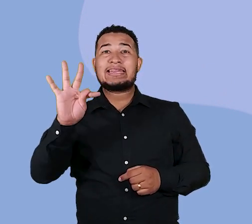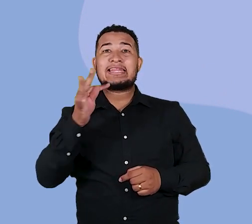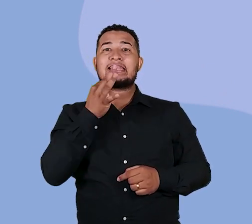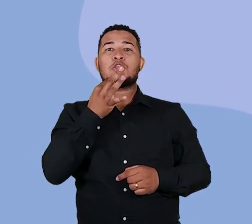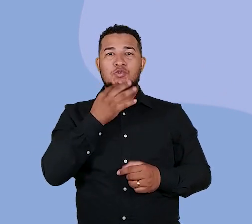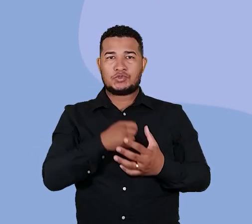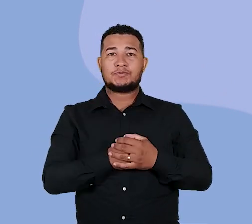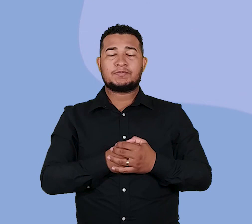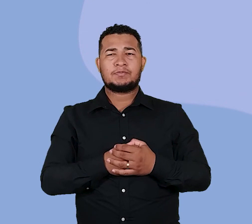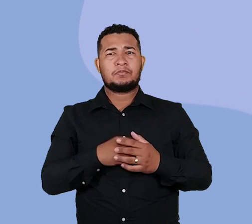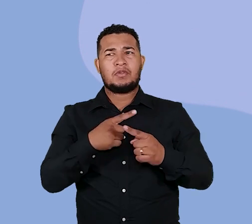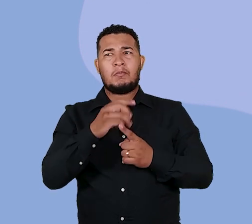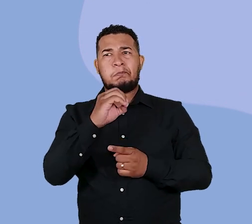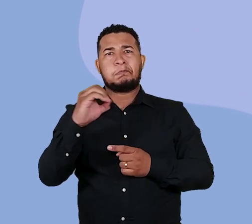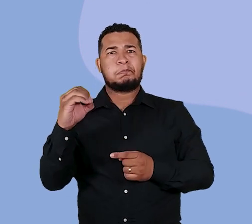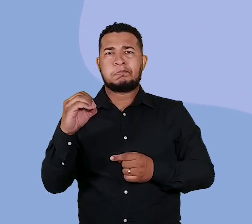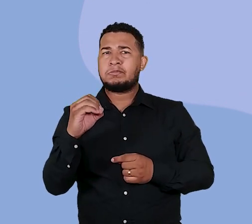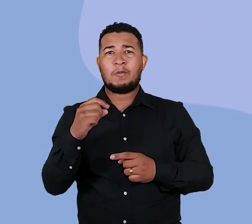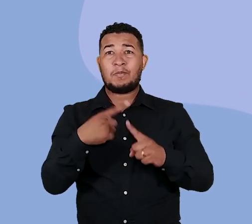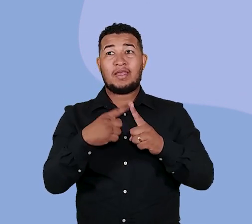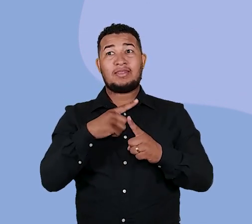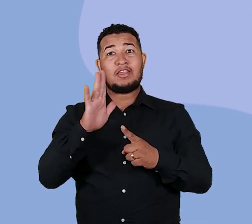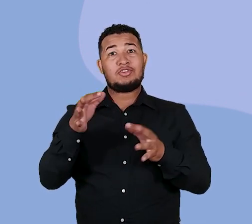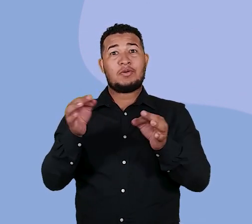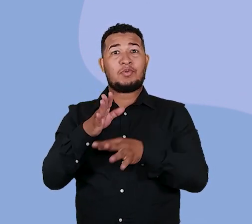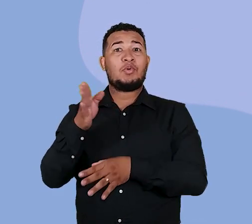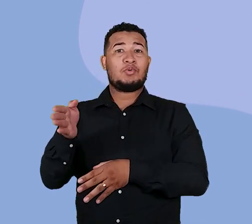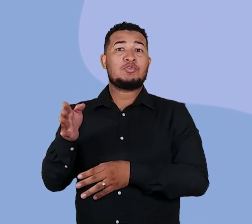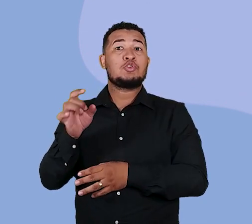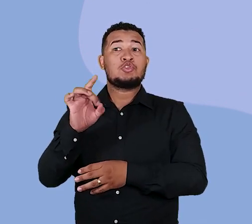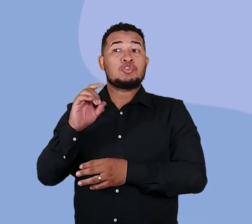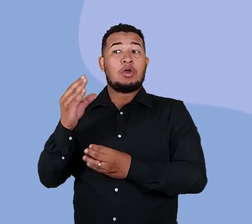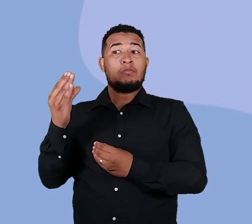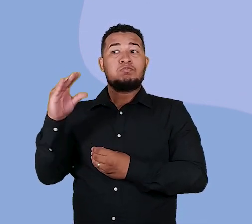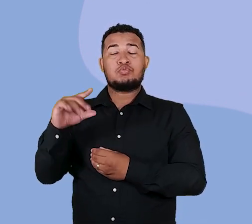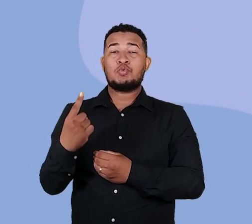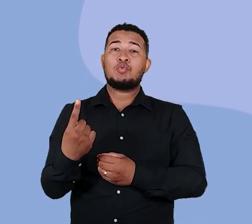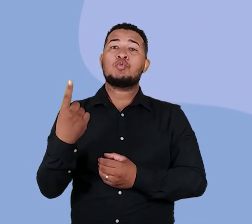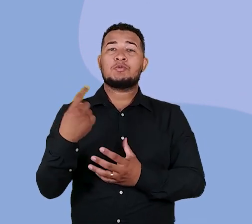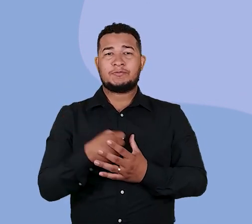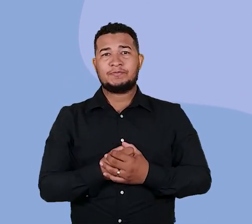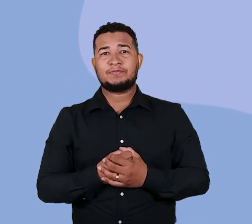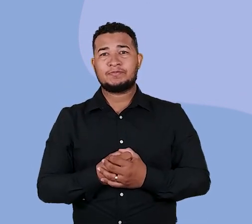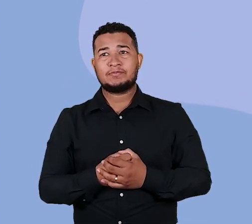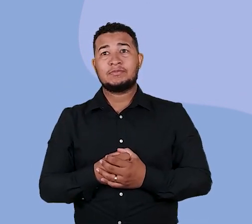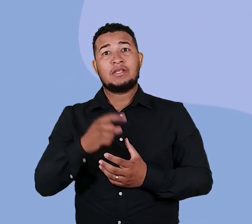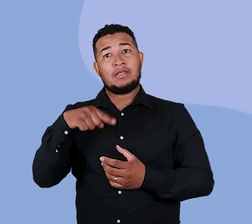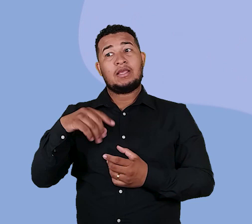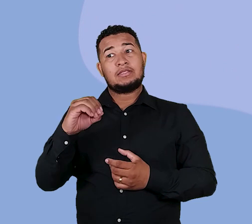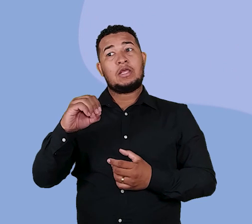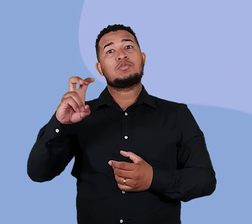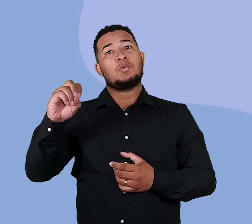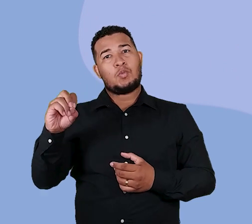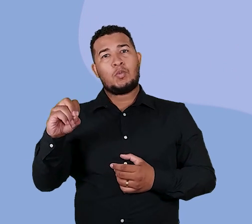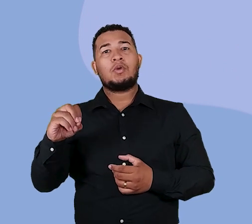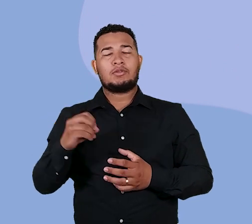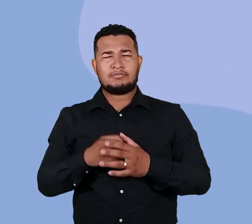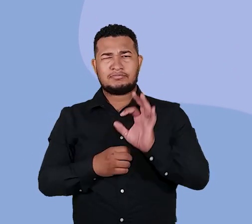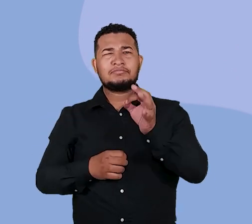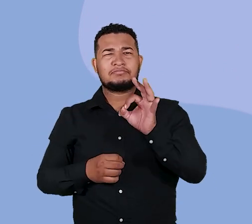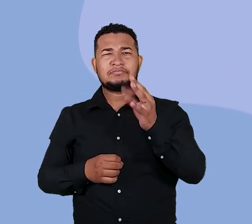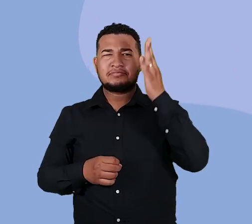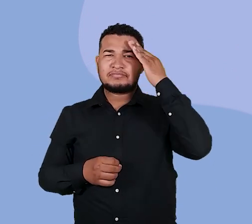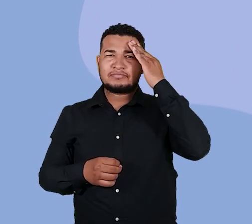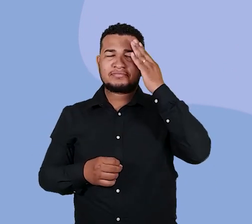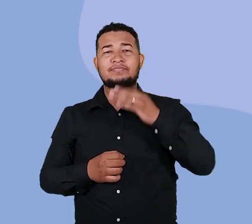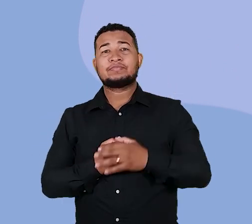vai acrescentar 2 zeros, né, gente? Por quê? Porque aí já tem 2 casas, você só precisa acrescentar uma, que vai dar 0,50, que você lê 50. É